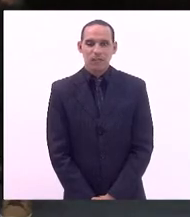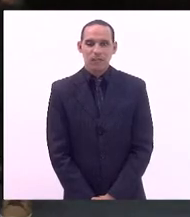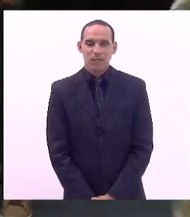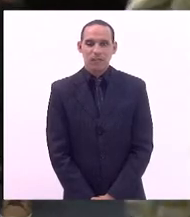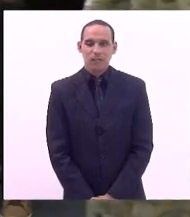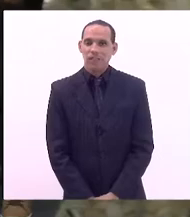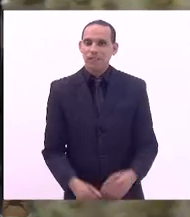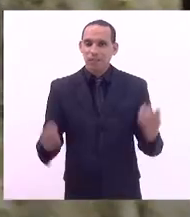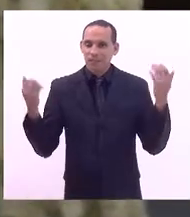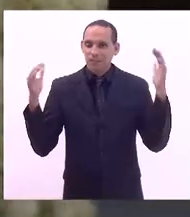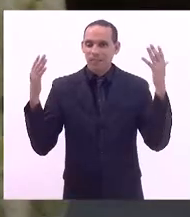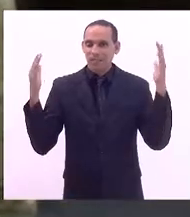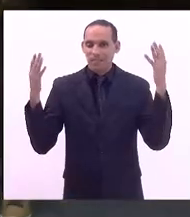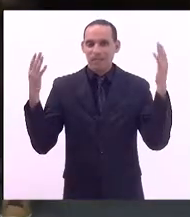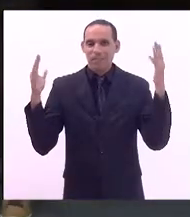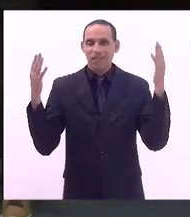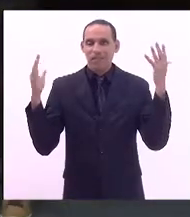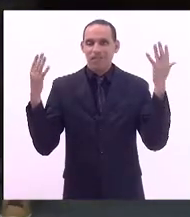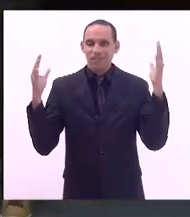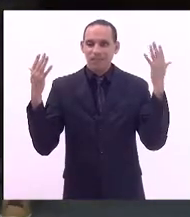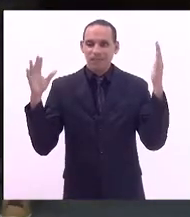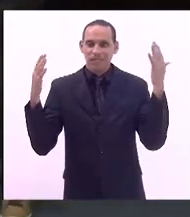E aí